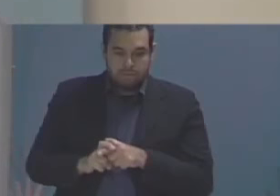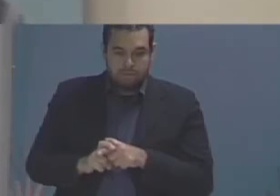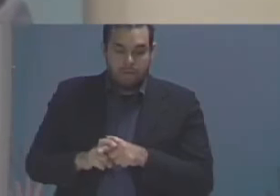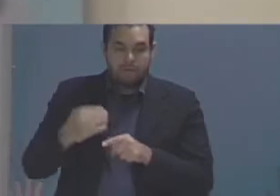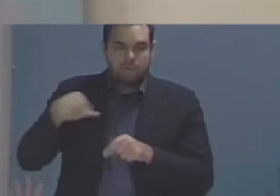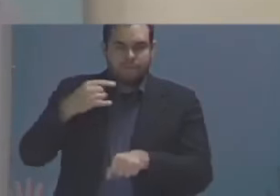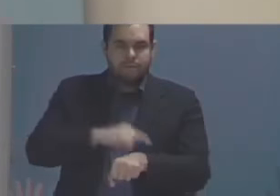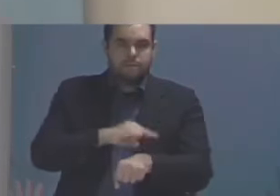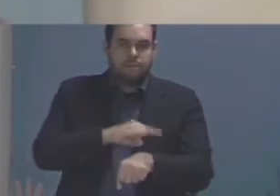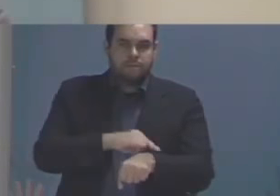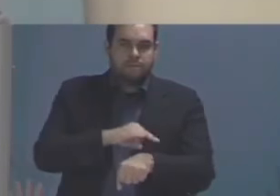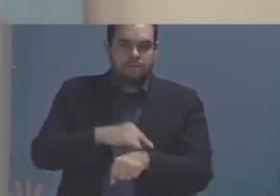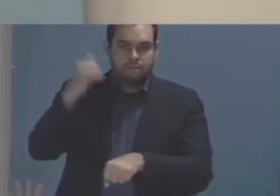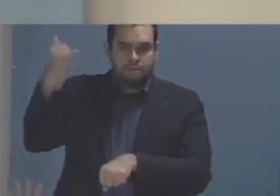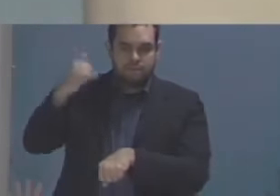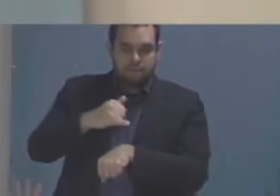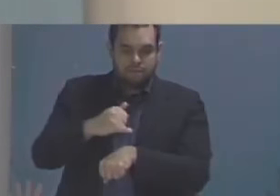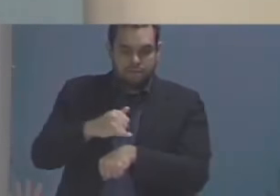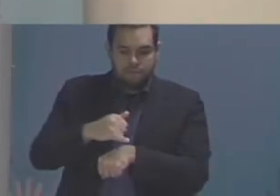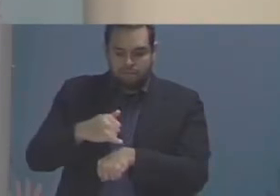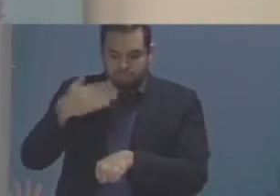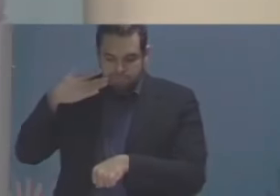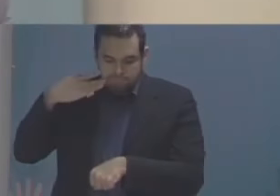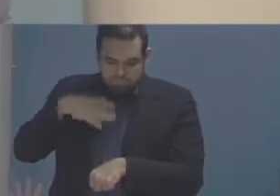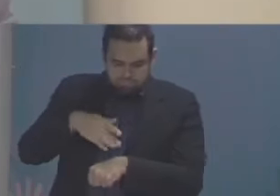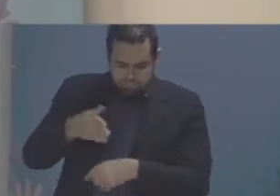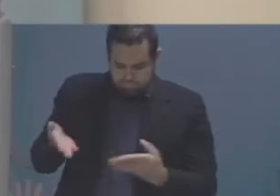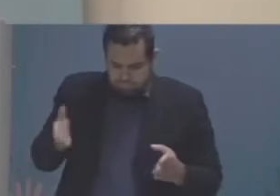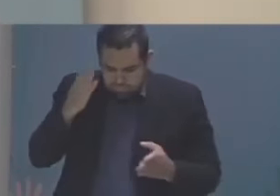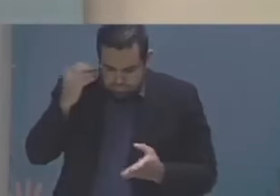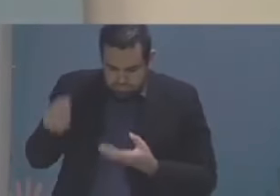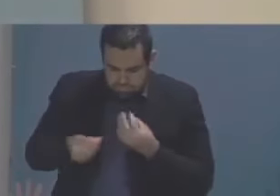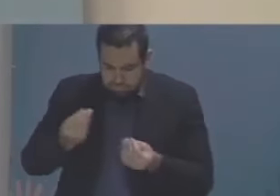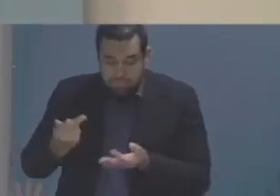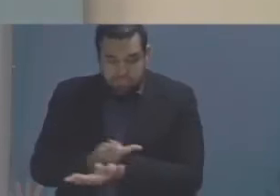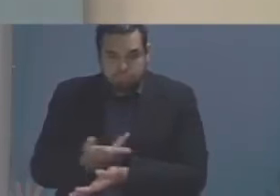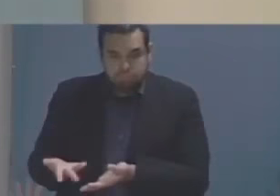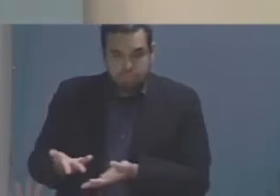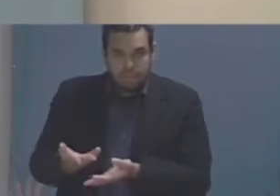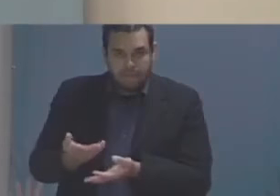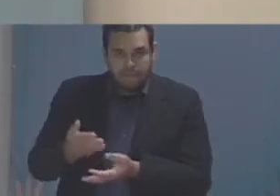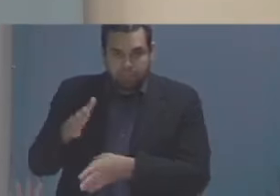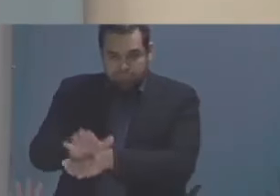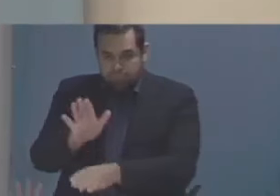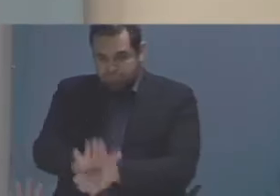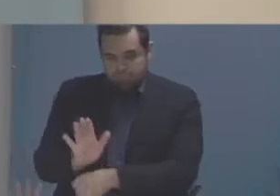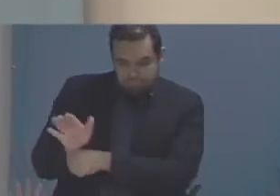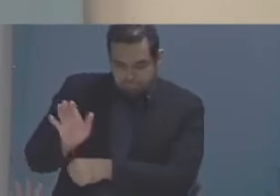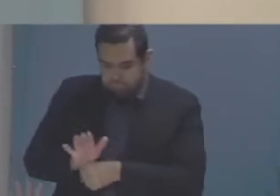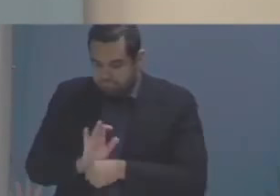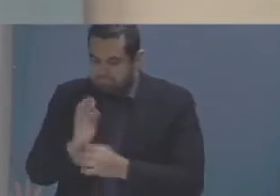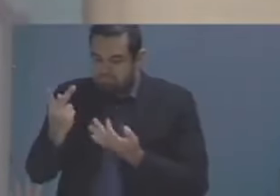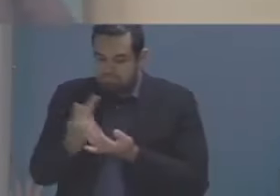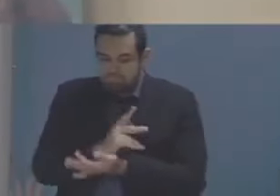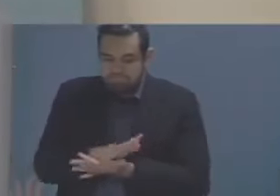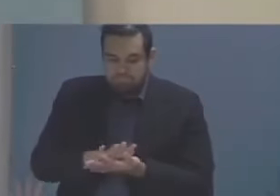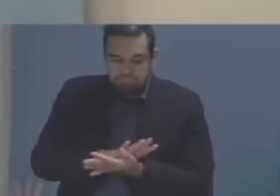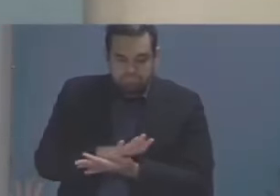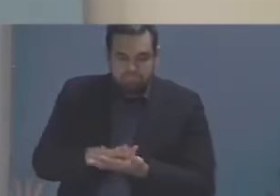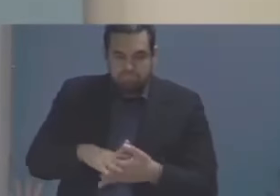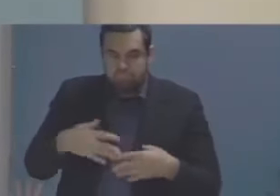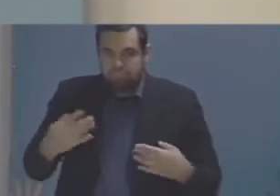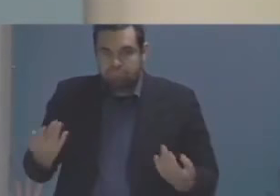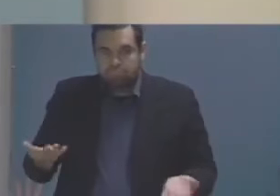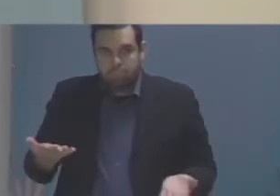de avião tentando manusear aquela pia, não sabia como aquele negócio funcionava. Bate aqui, bate ali, o negócio não funciona de jeito nenhum, acabou que eu falei, olha